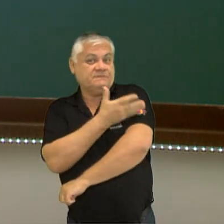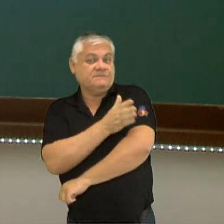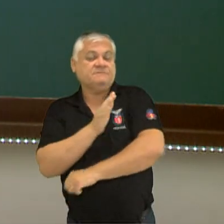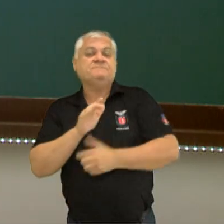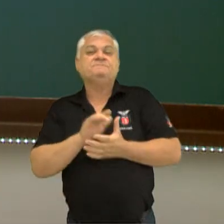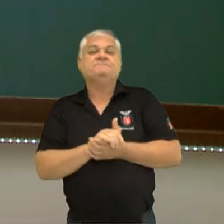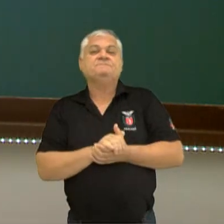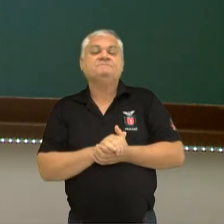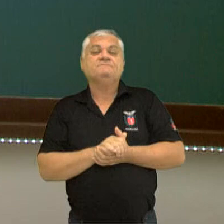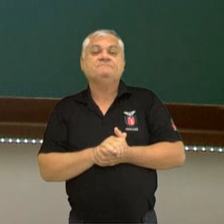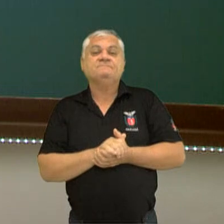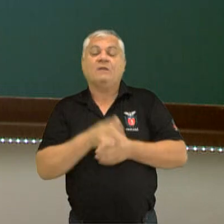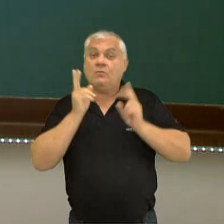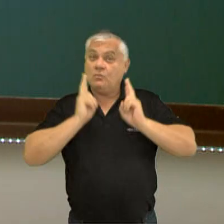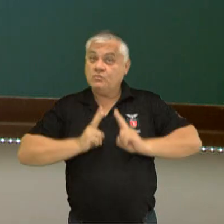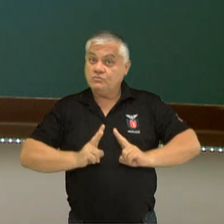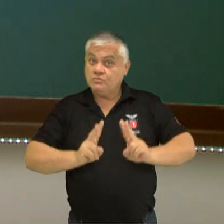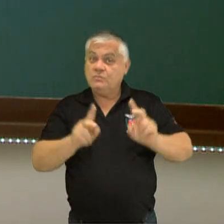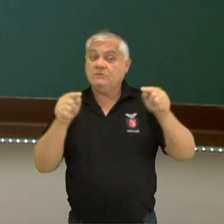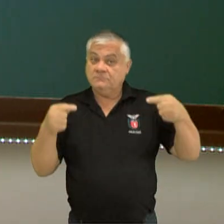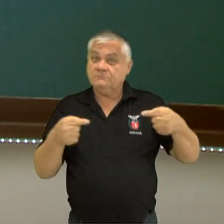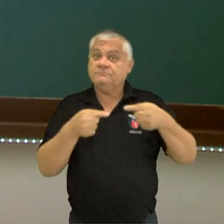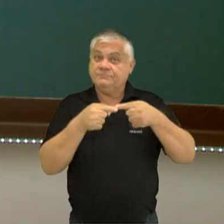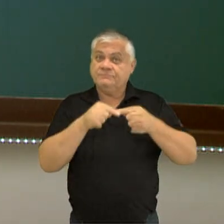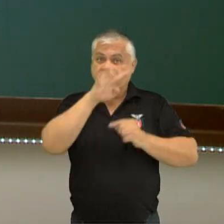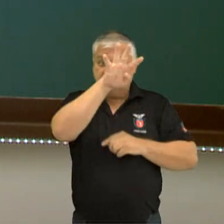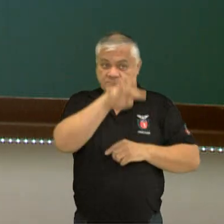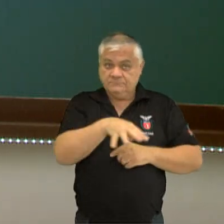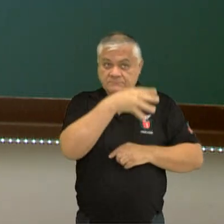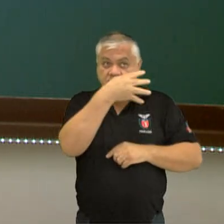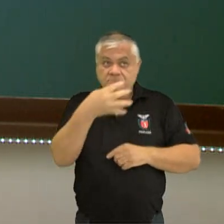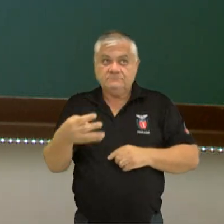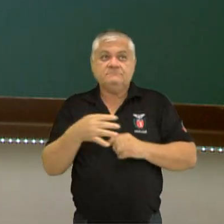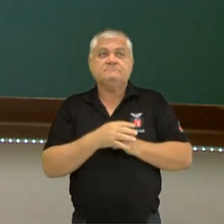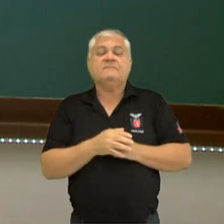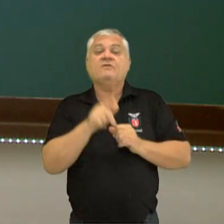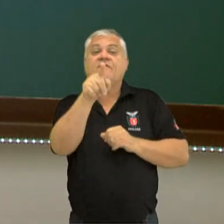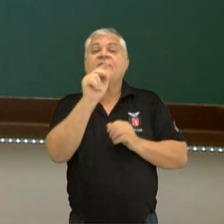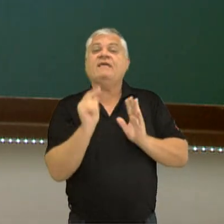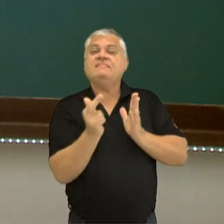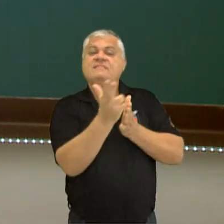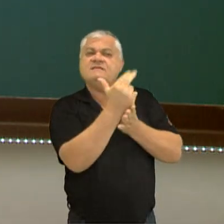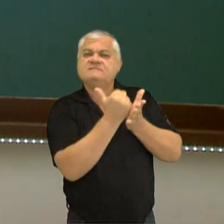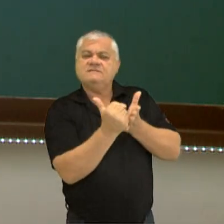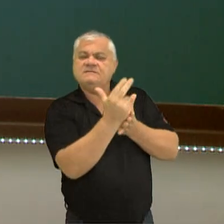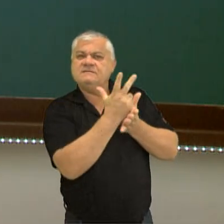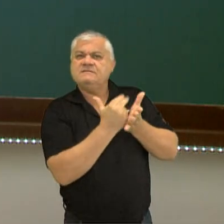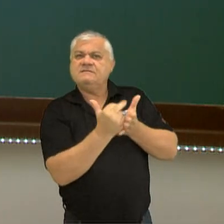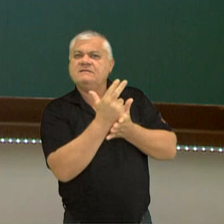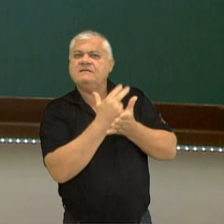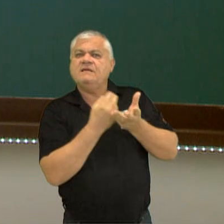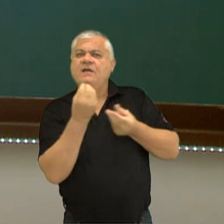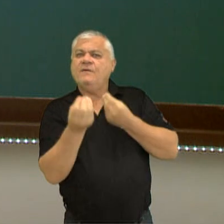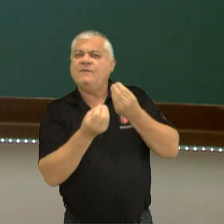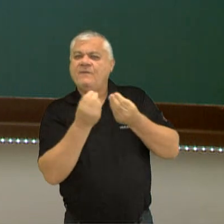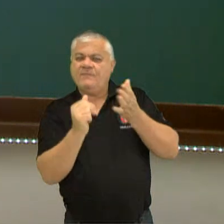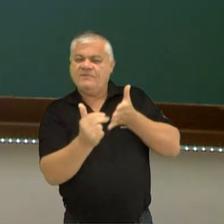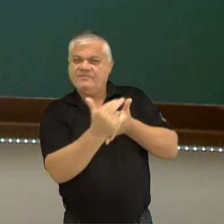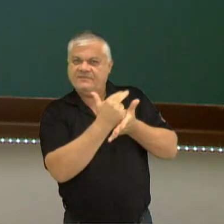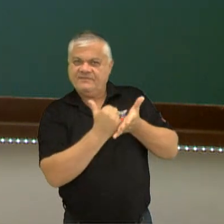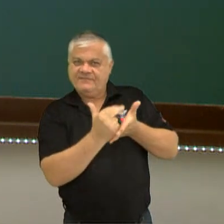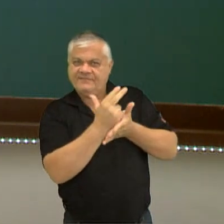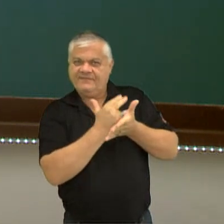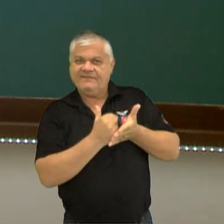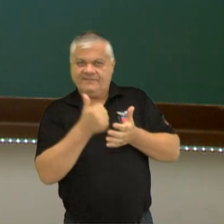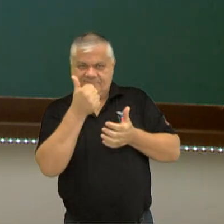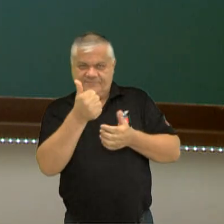agora, ainda relacionado a essas tabelas, tá? Nós vamos desenhar o gráfico dessa função definida pela tabela 2,